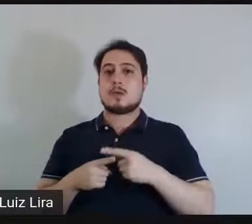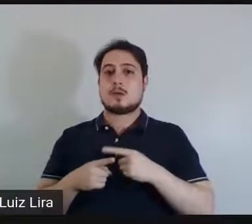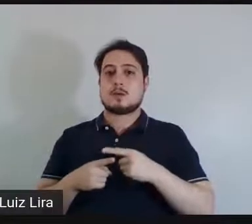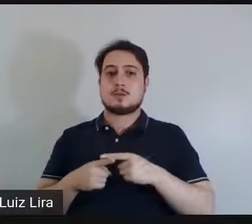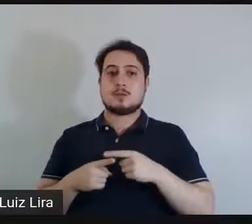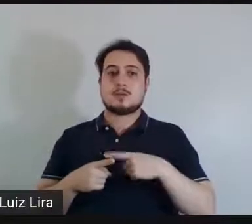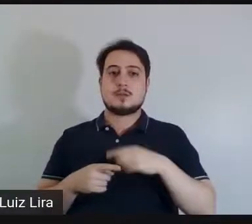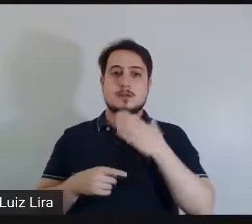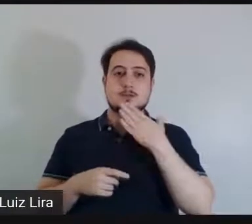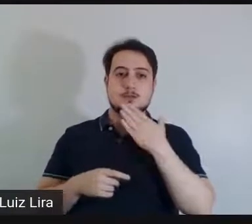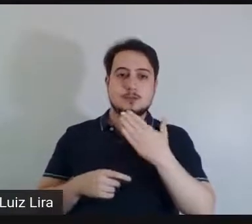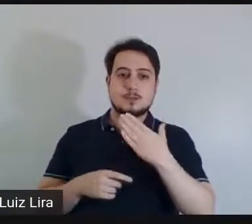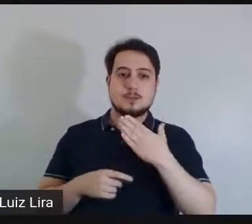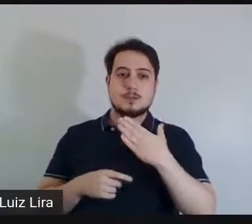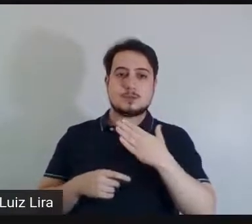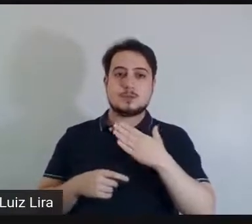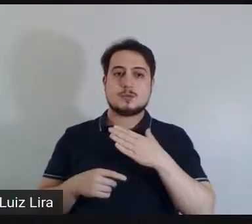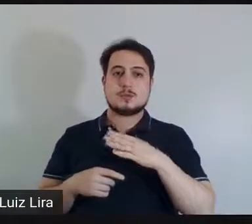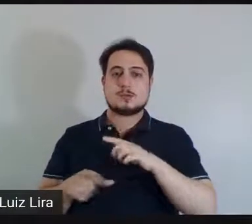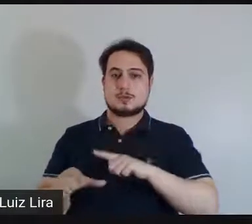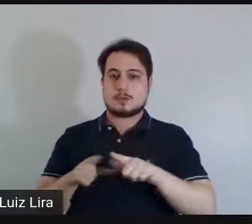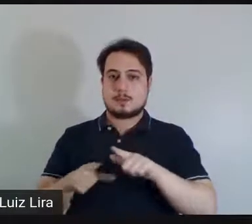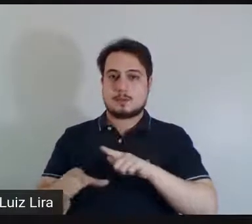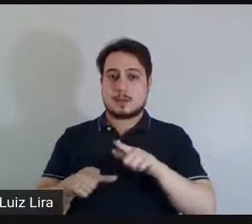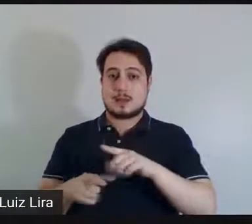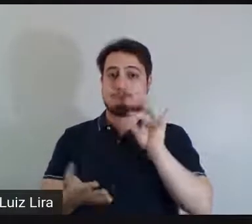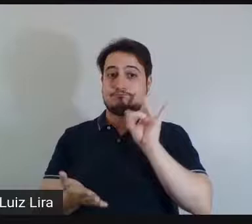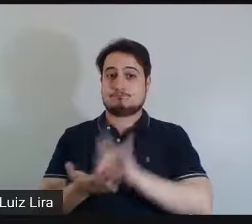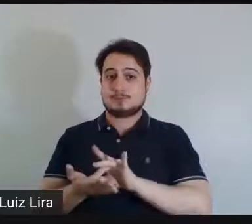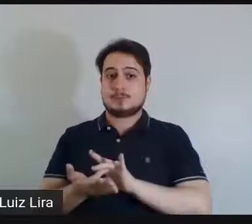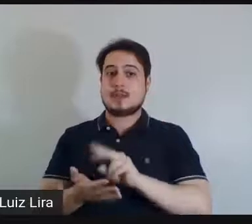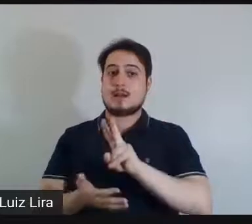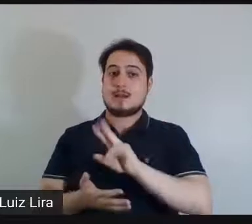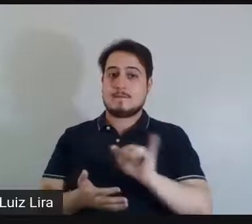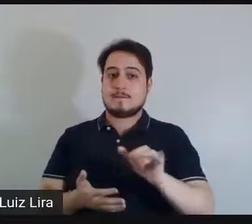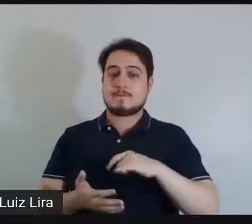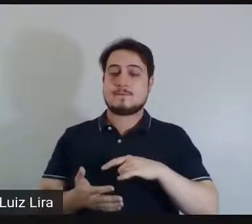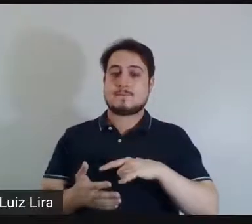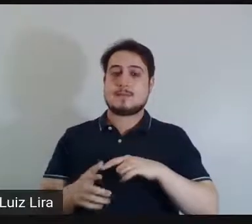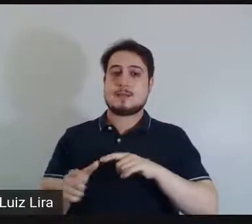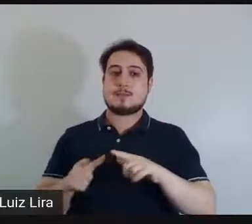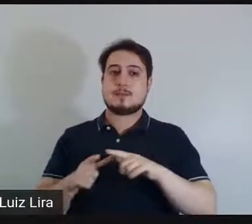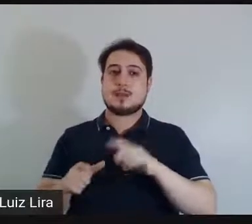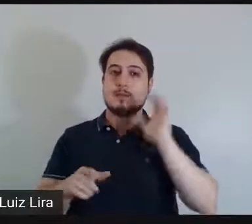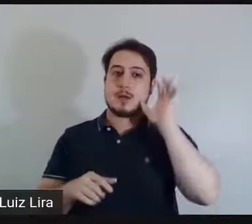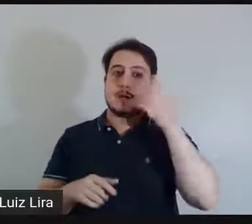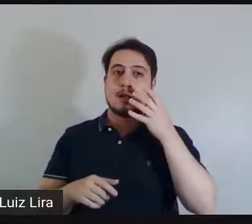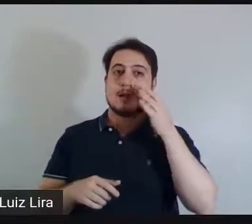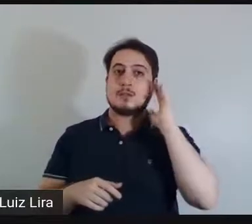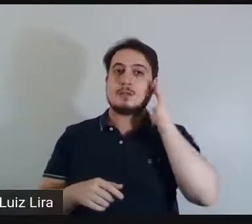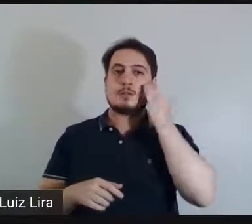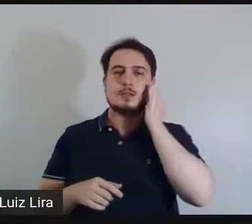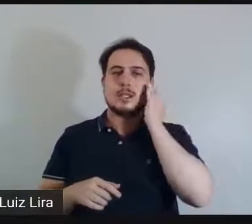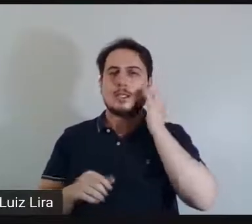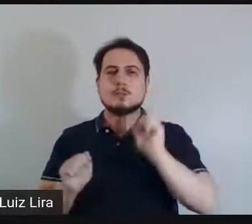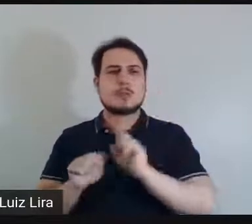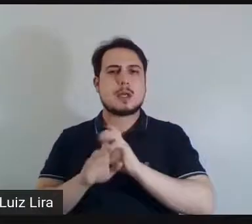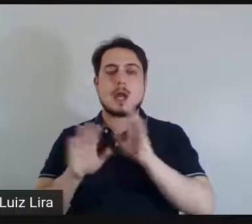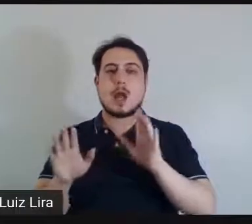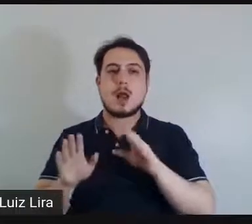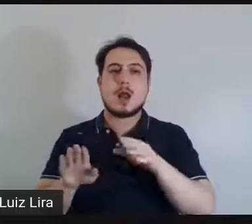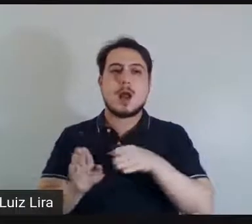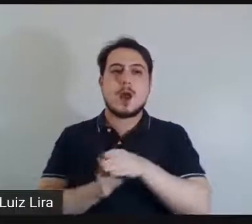casos concretos que vão ser balizados para a tomada de decisão. Então, eu não entendo que deveria ter uma